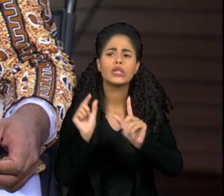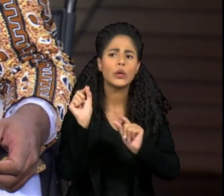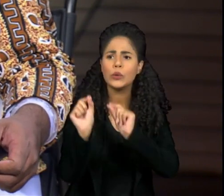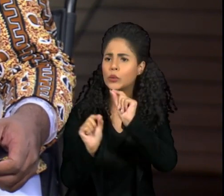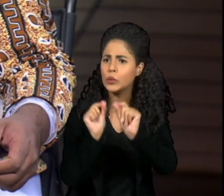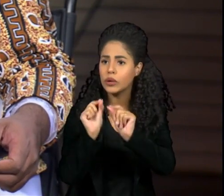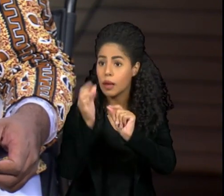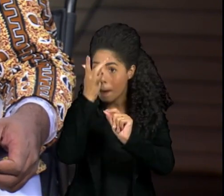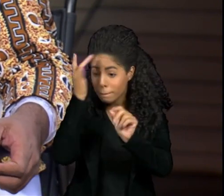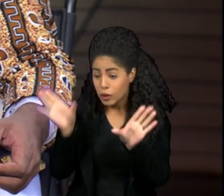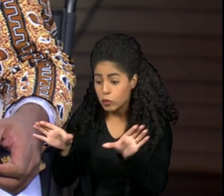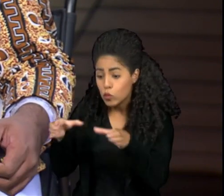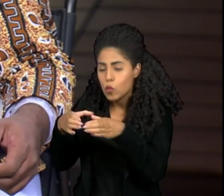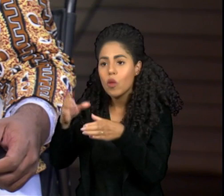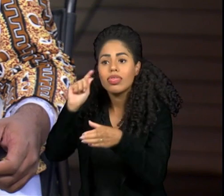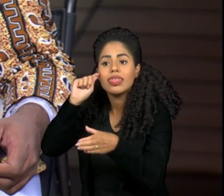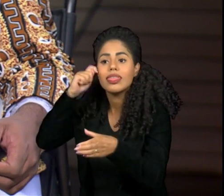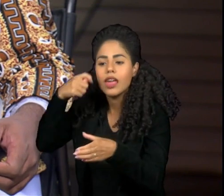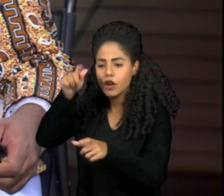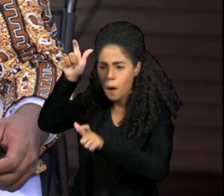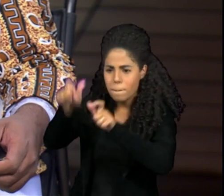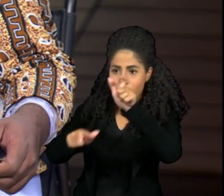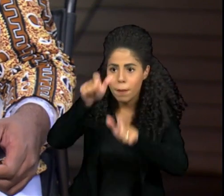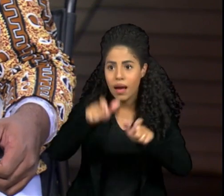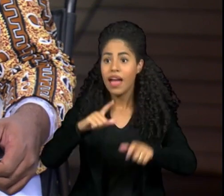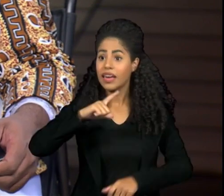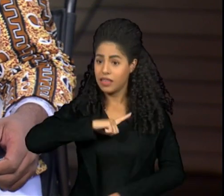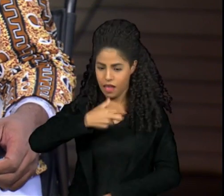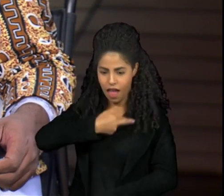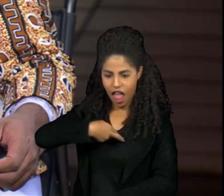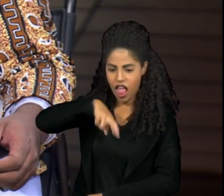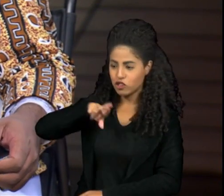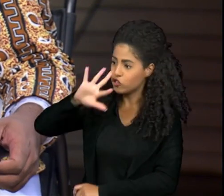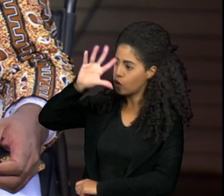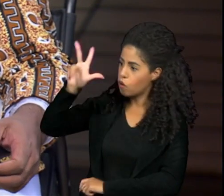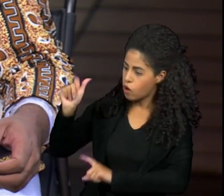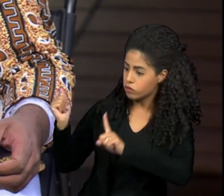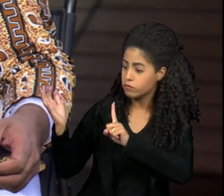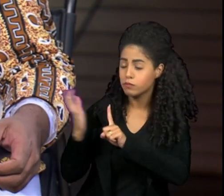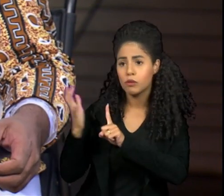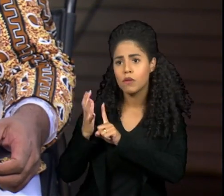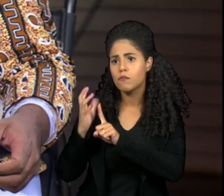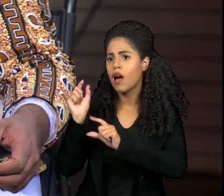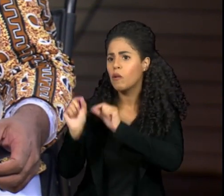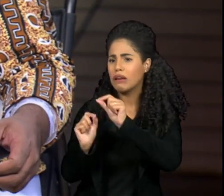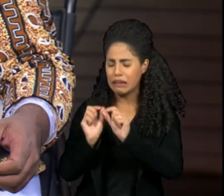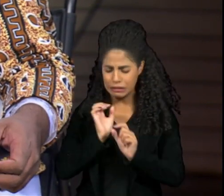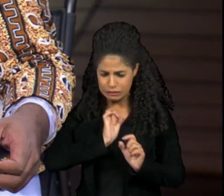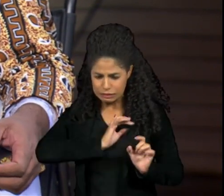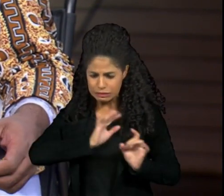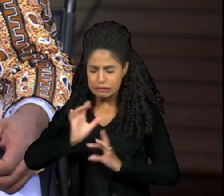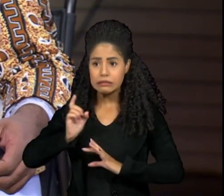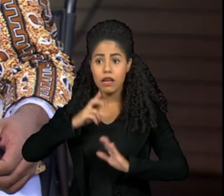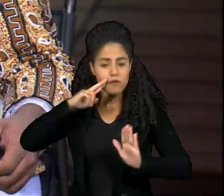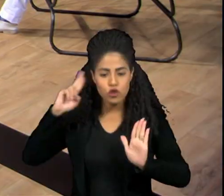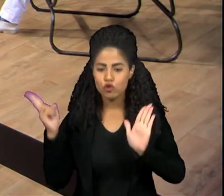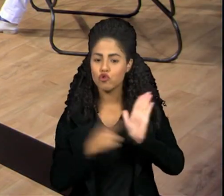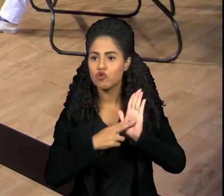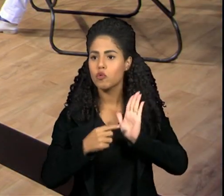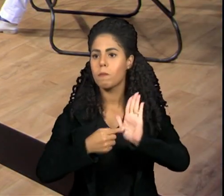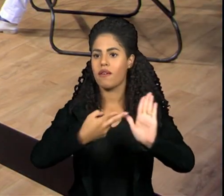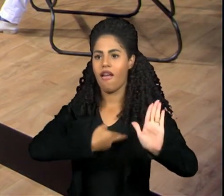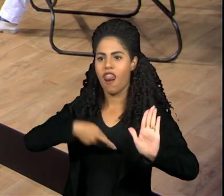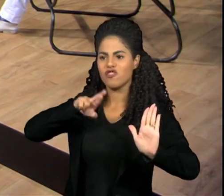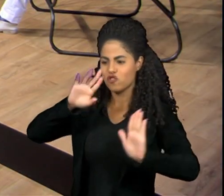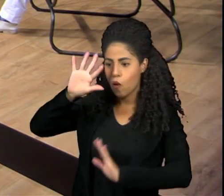que negros praticantes de religião de matriz africana têm medo de assumir a sua